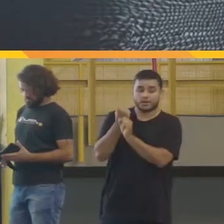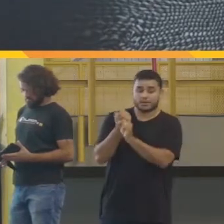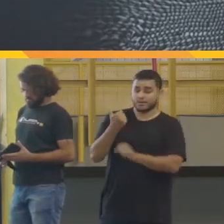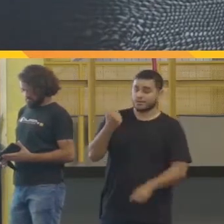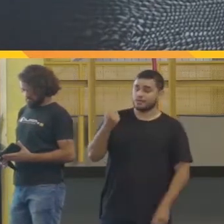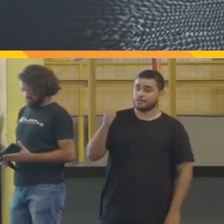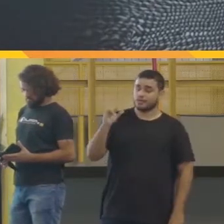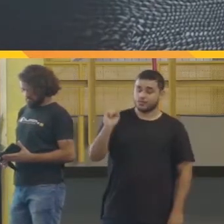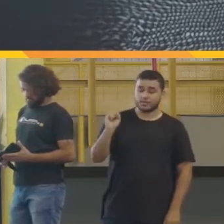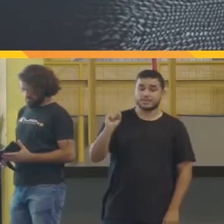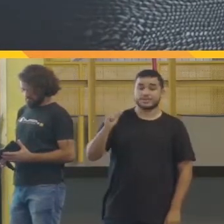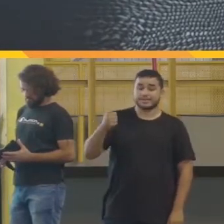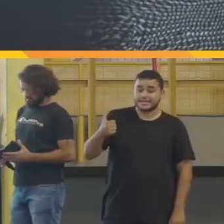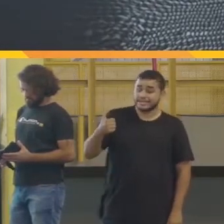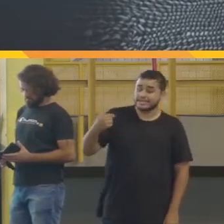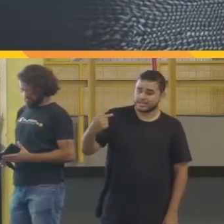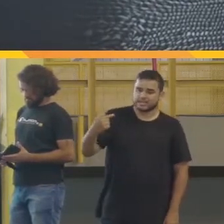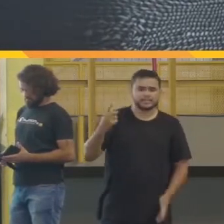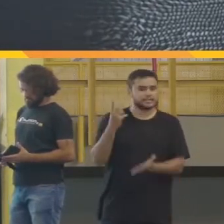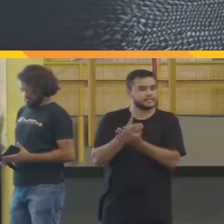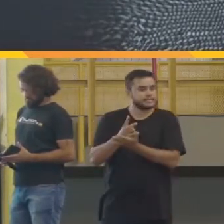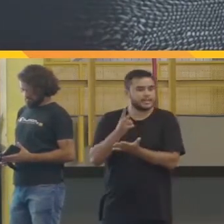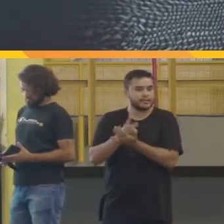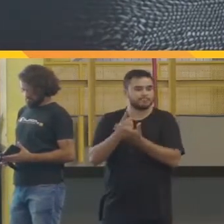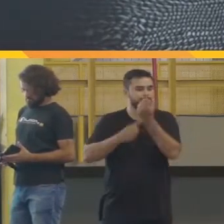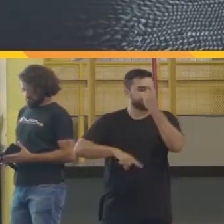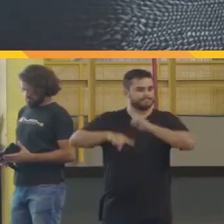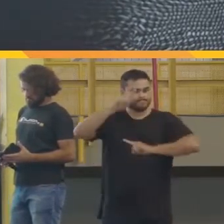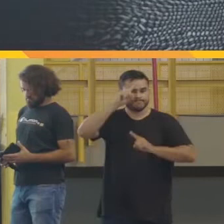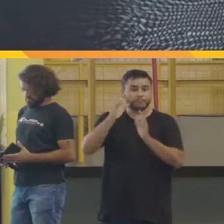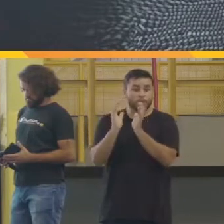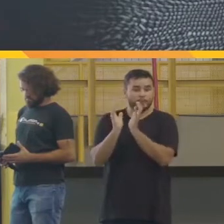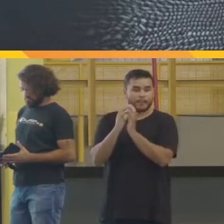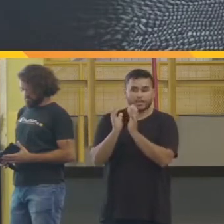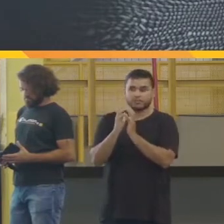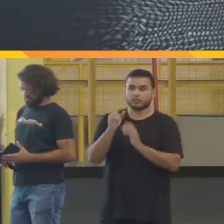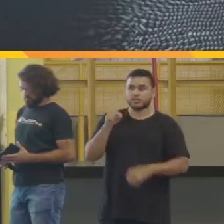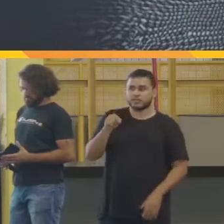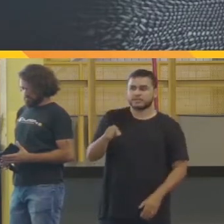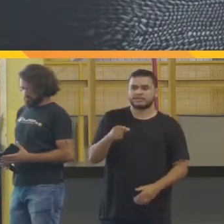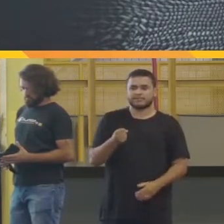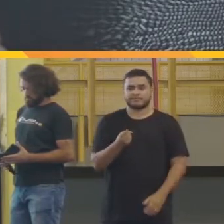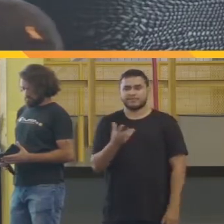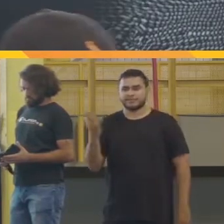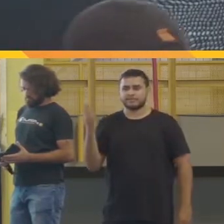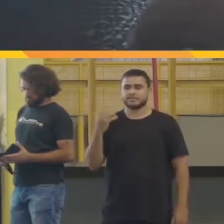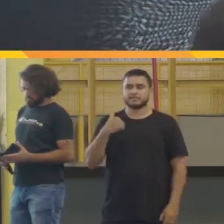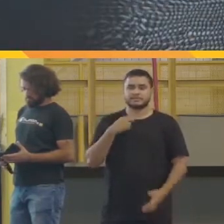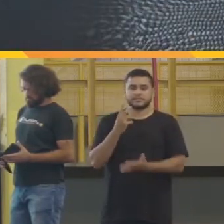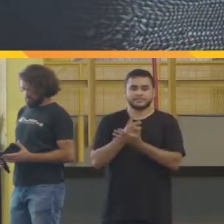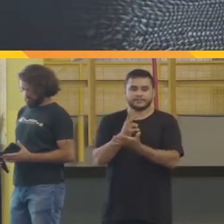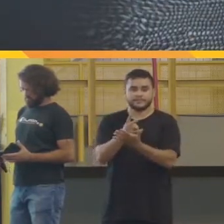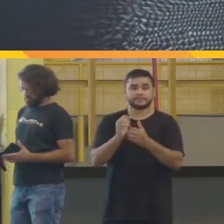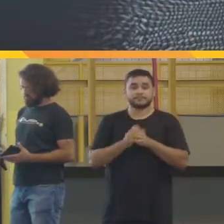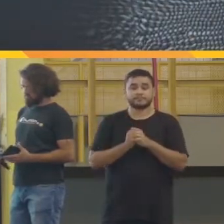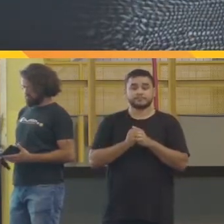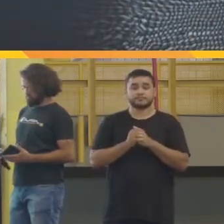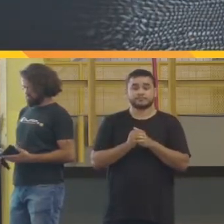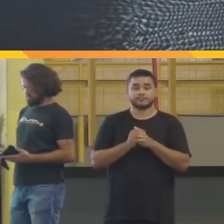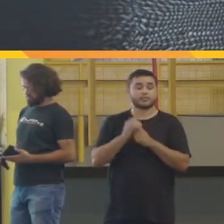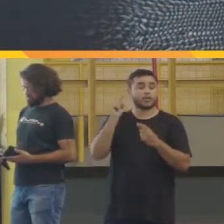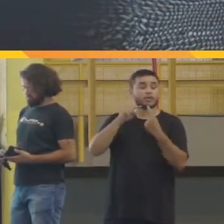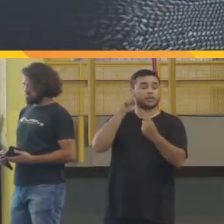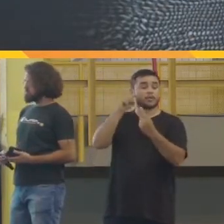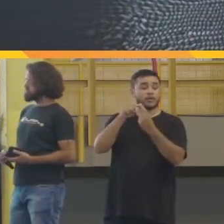província rebelde. Várias revoluções e rebeliões aconteceram por lá, e essa daí é uma delas. O objetivo desse